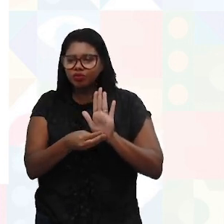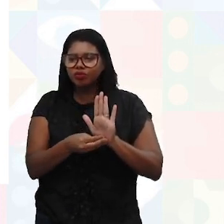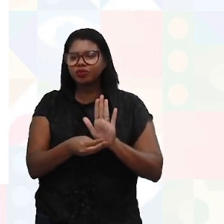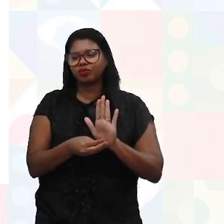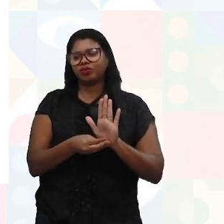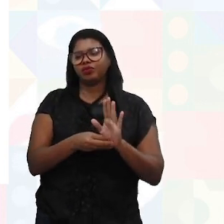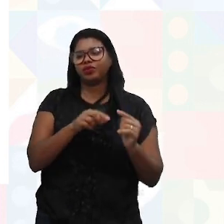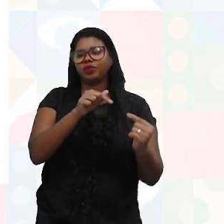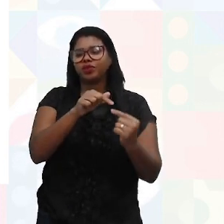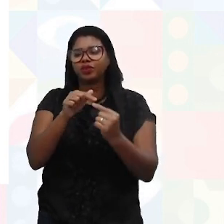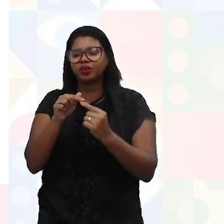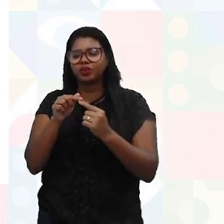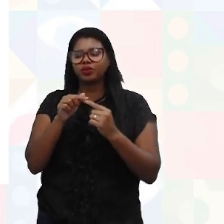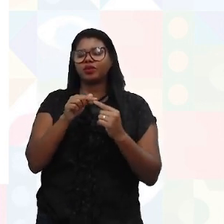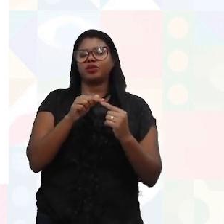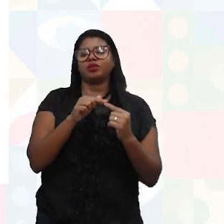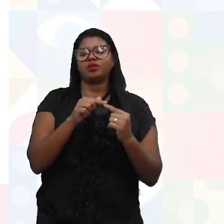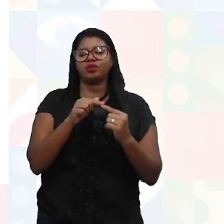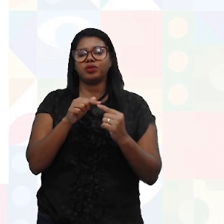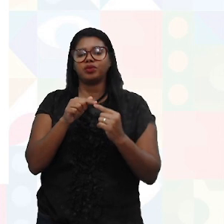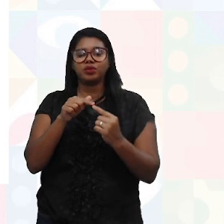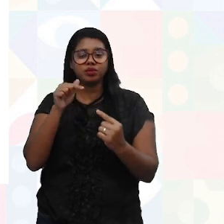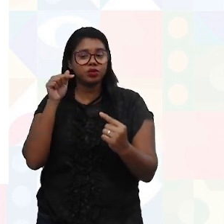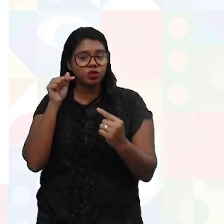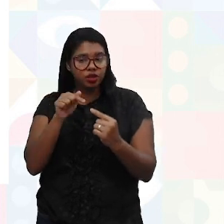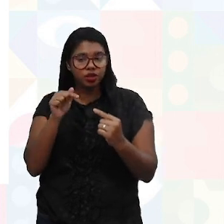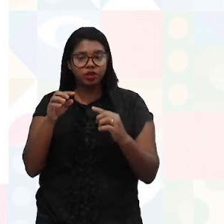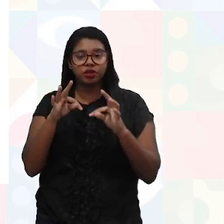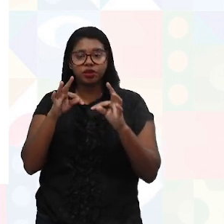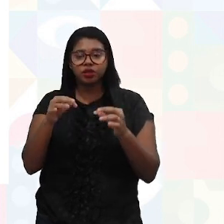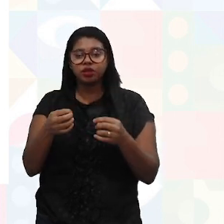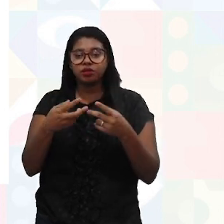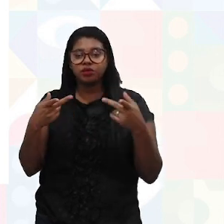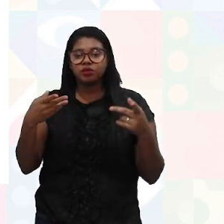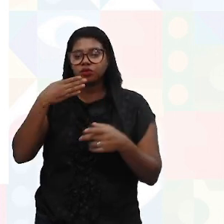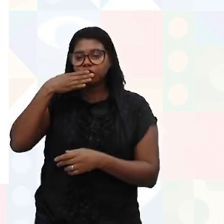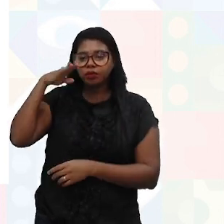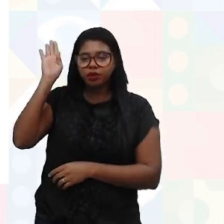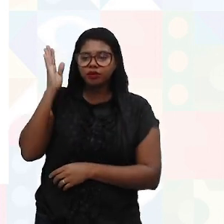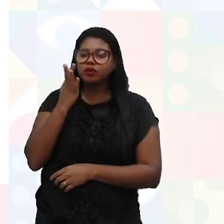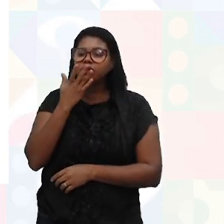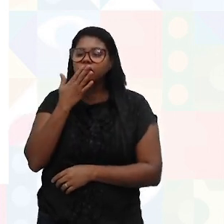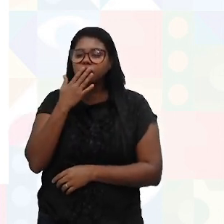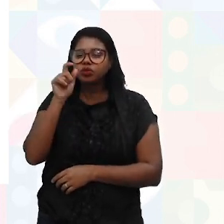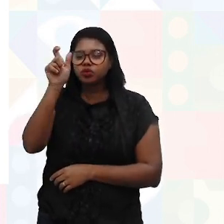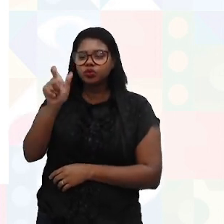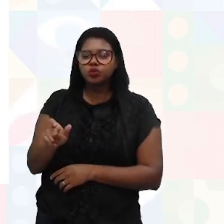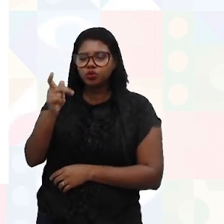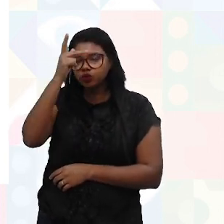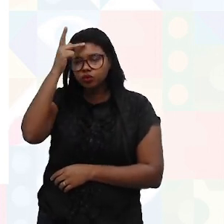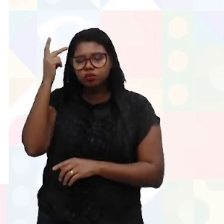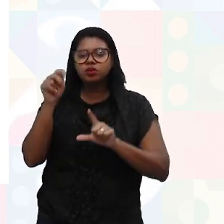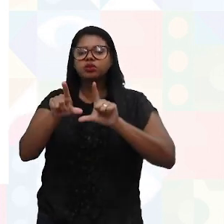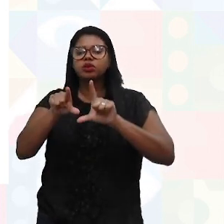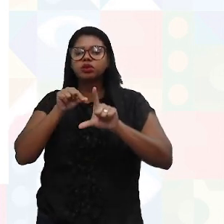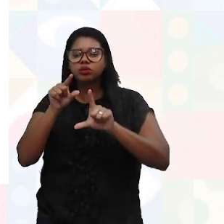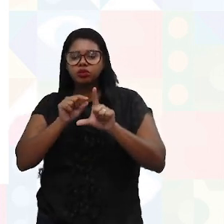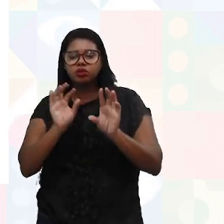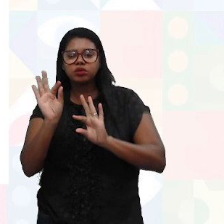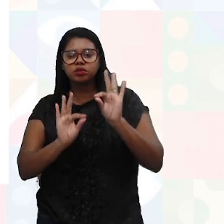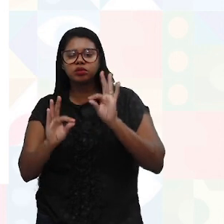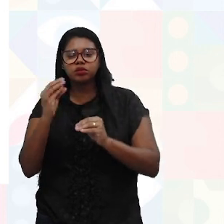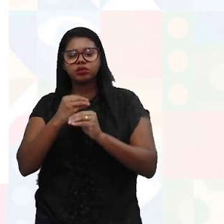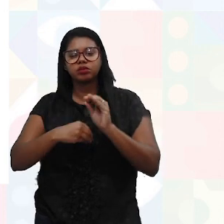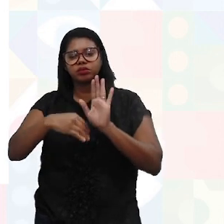Concorrência, mercado, os objetivos, as preferências de cores do cliente, enfim, tudo isso se reúne no briefing.